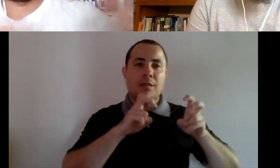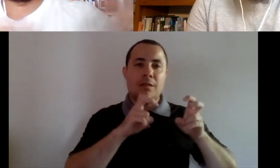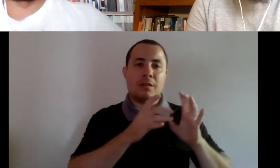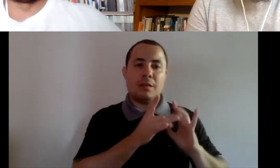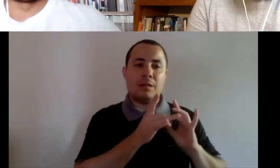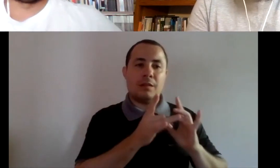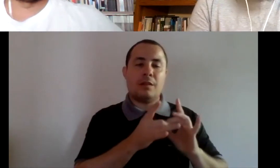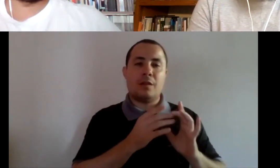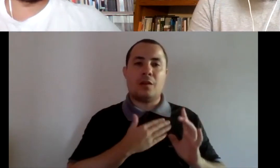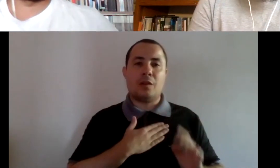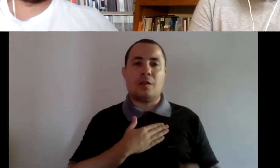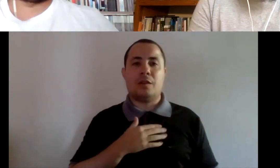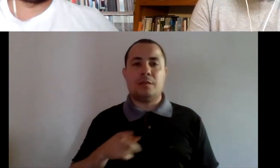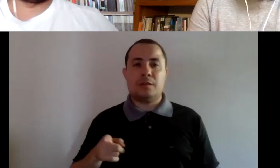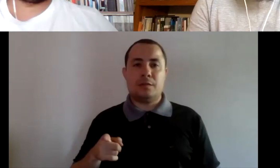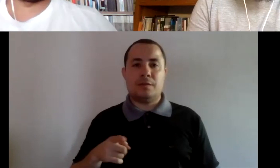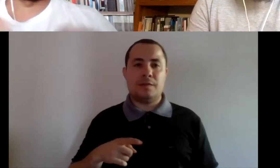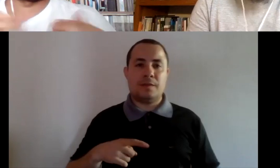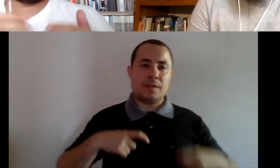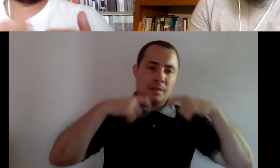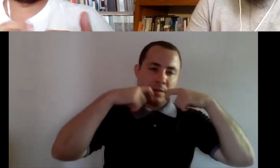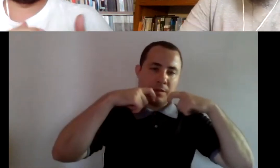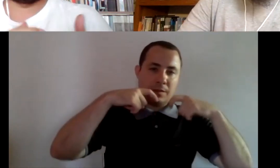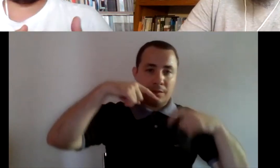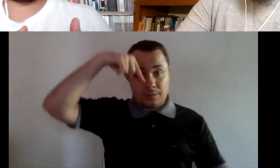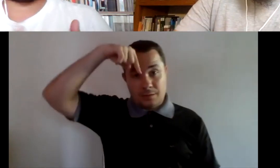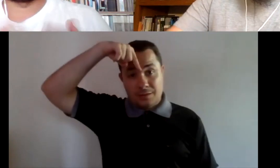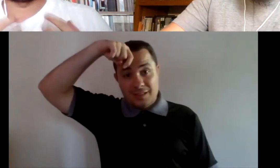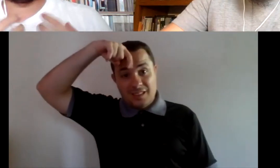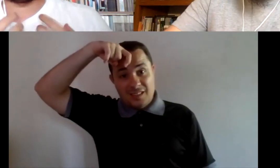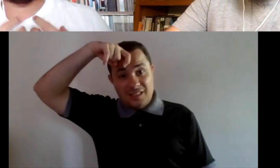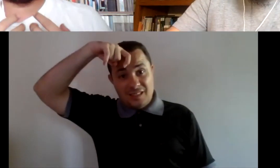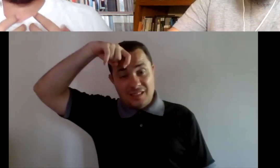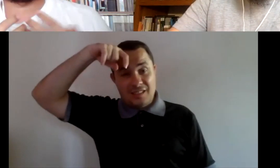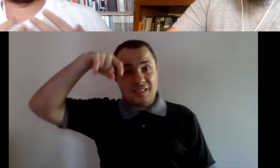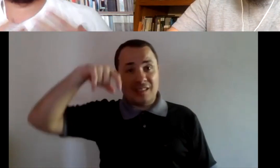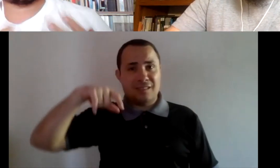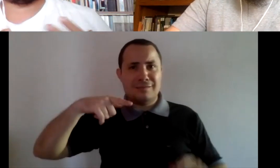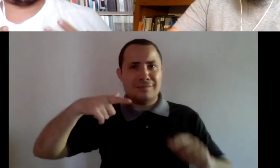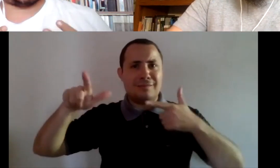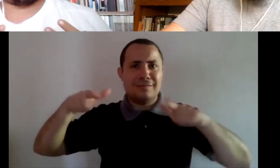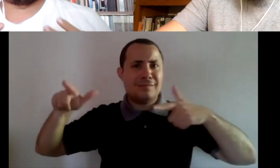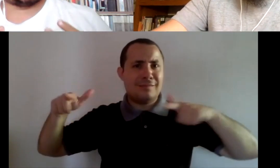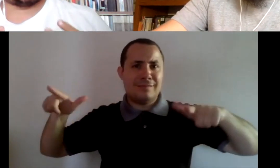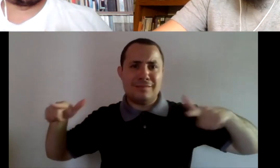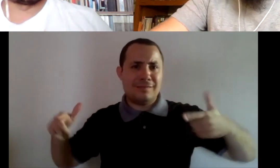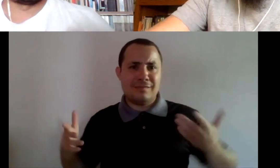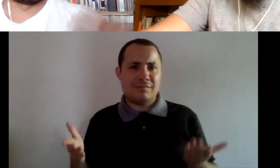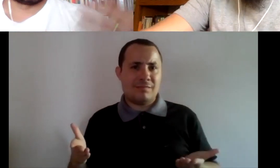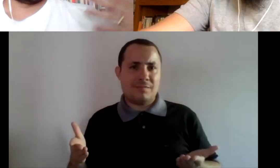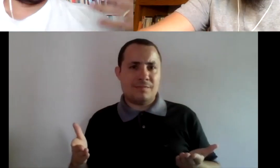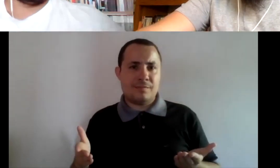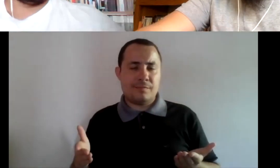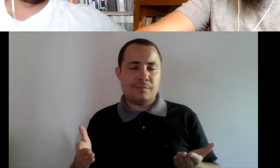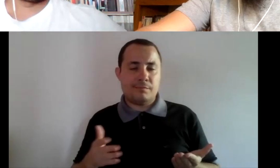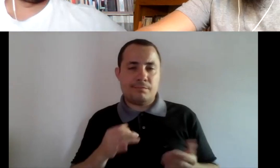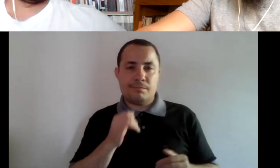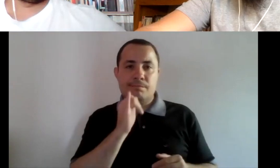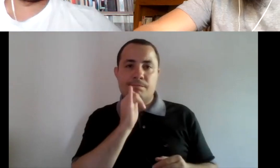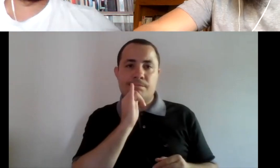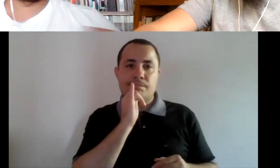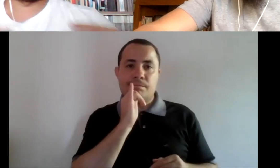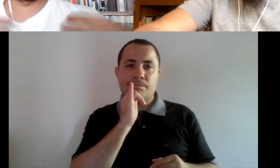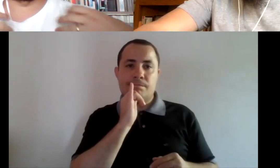isso vale para o vampiro, vale para o Harry Potter, mas vale também para quando ele tem uma questão existencial dele. Por exemplo, hoje em